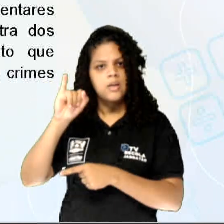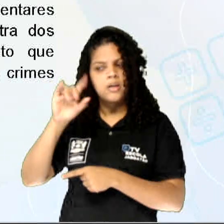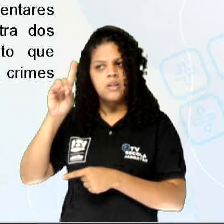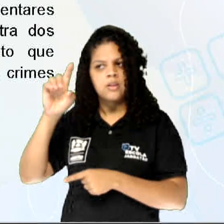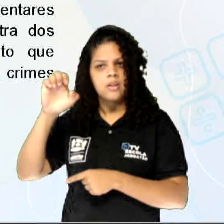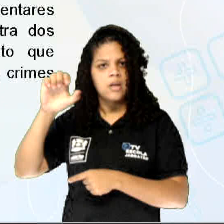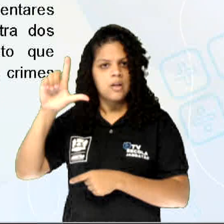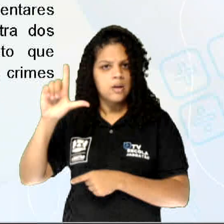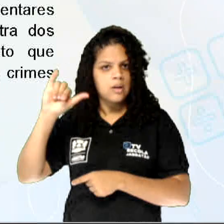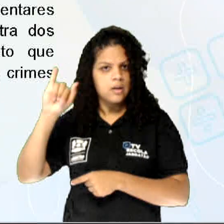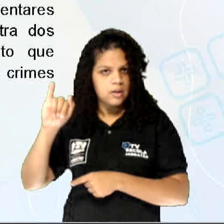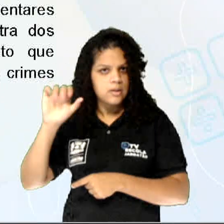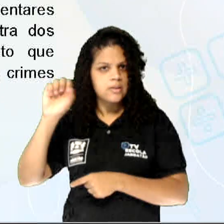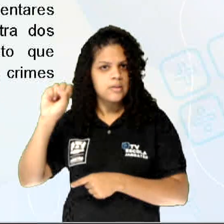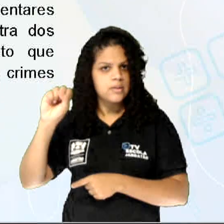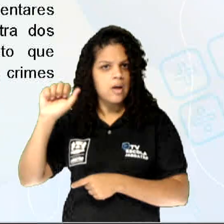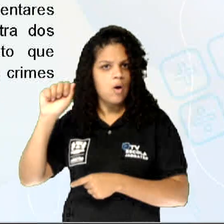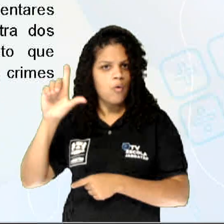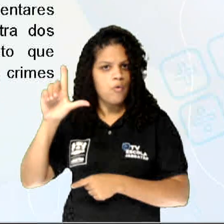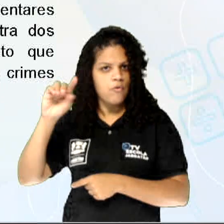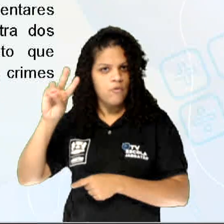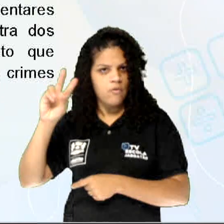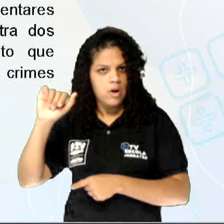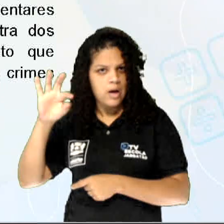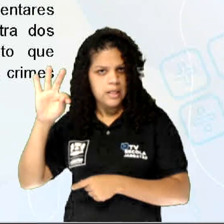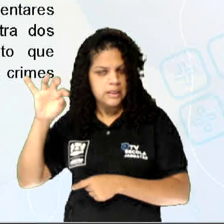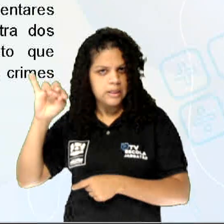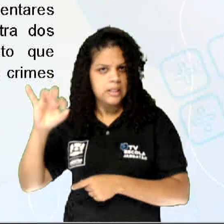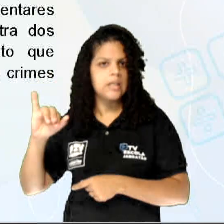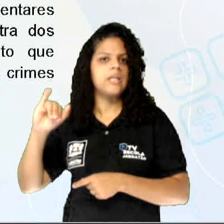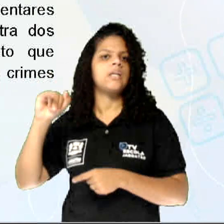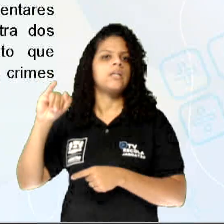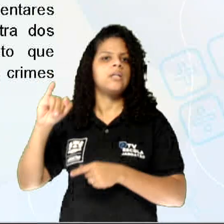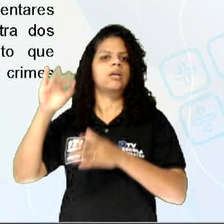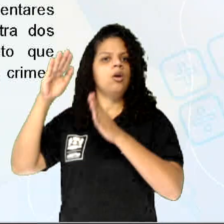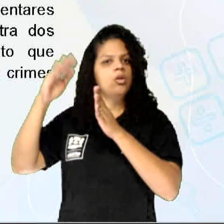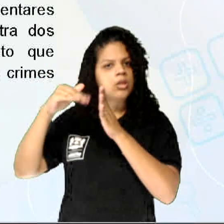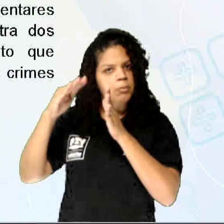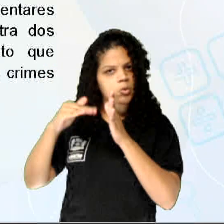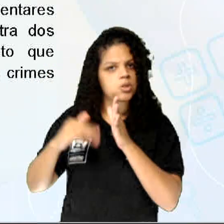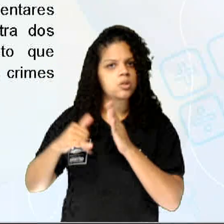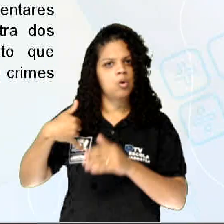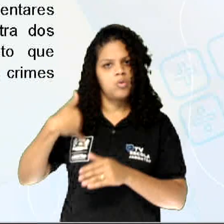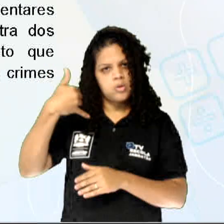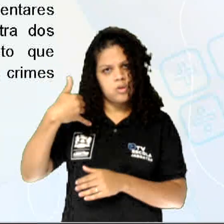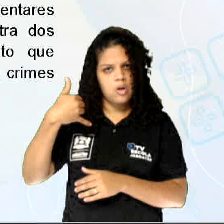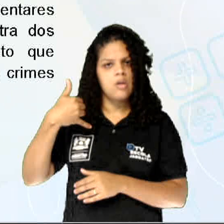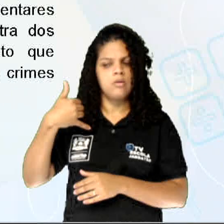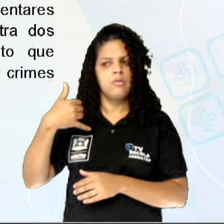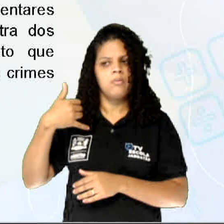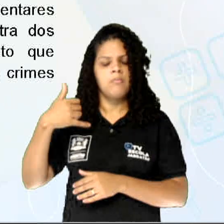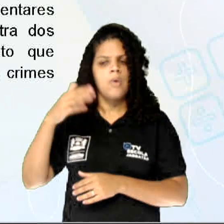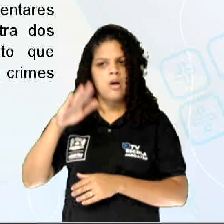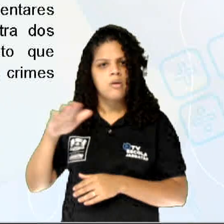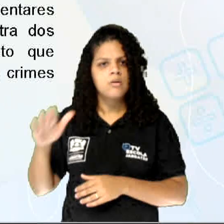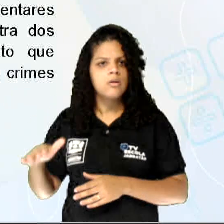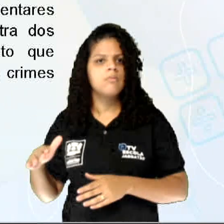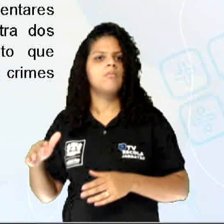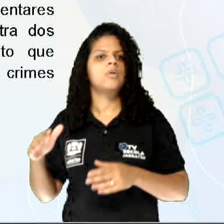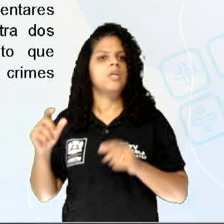argumenta o tempo de pena para jovens infratores reincidentes em crimes graves, entre eles